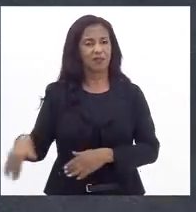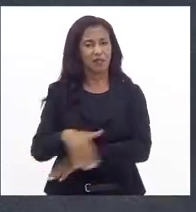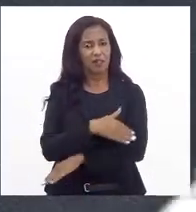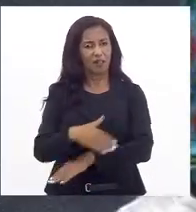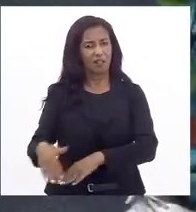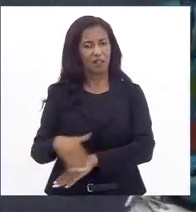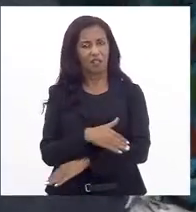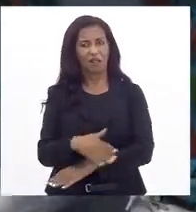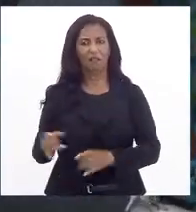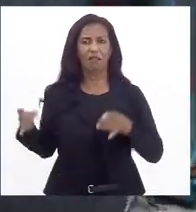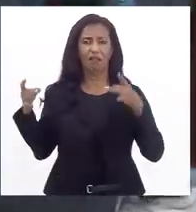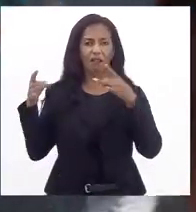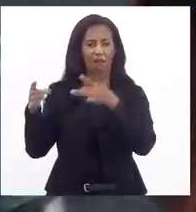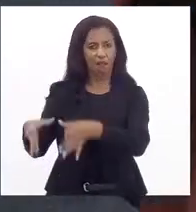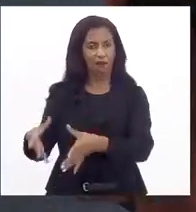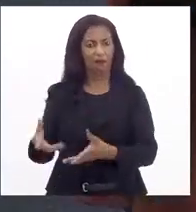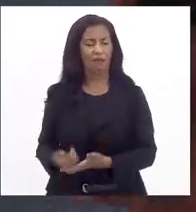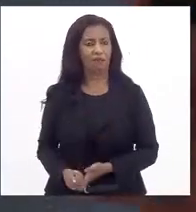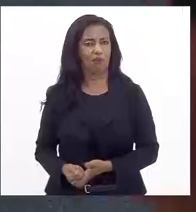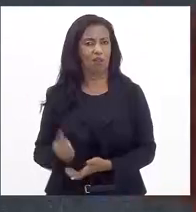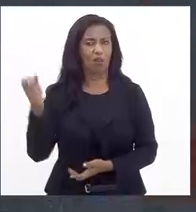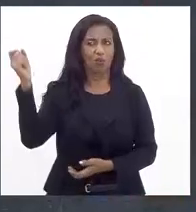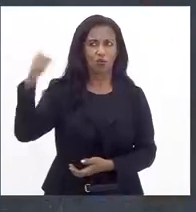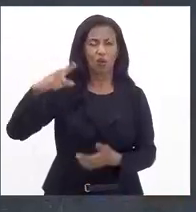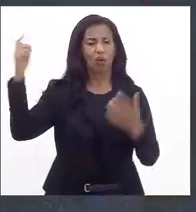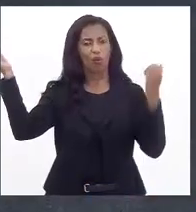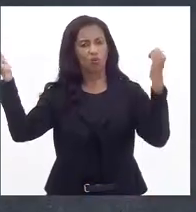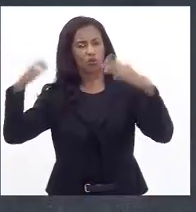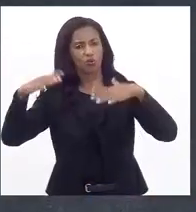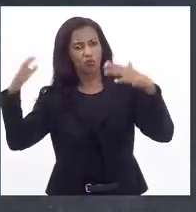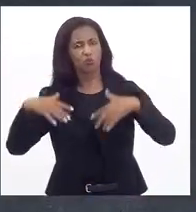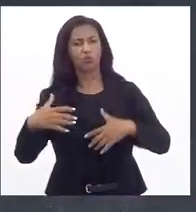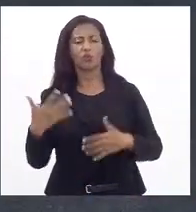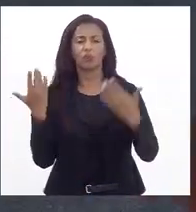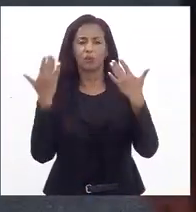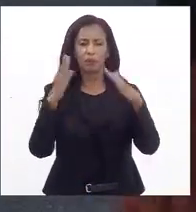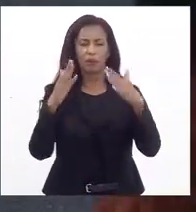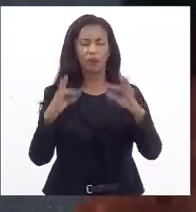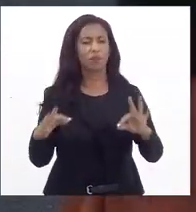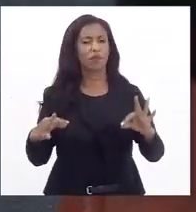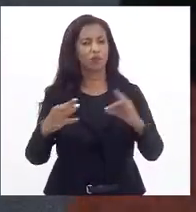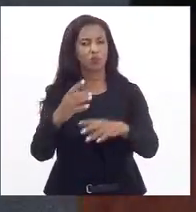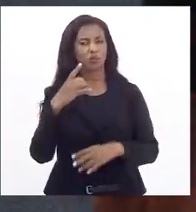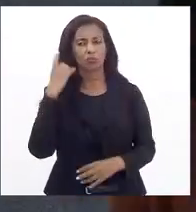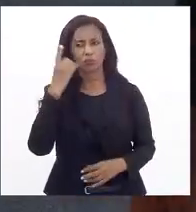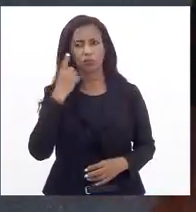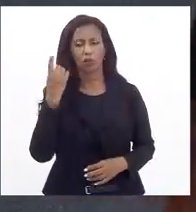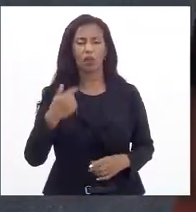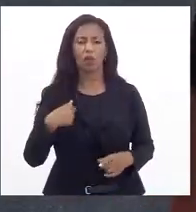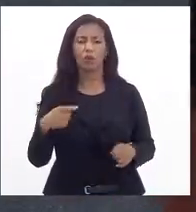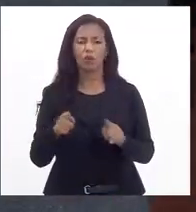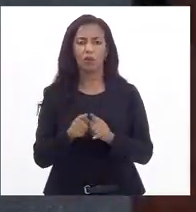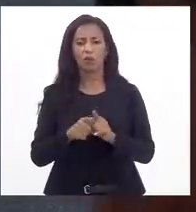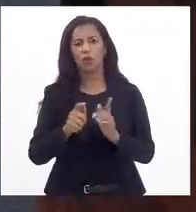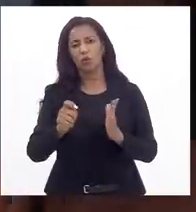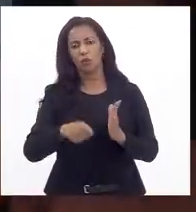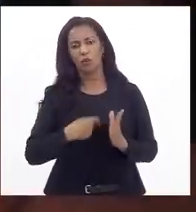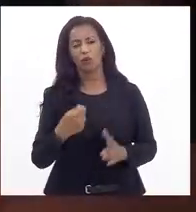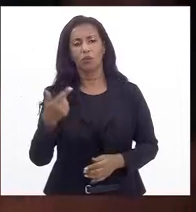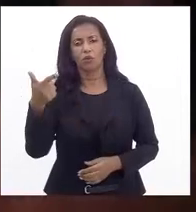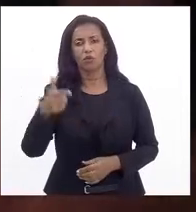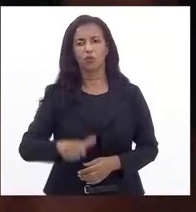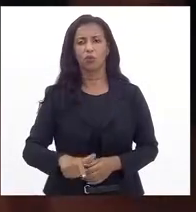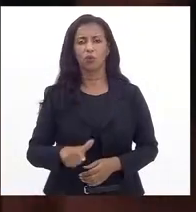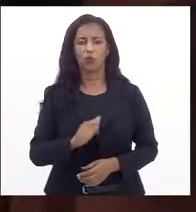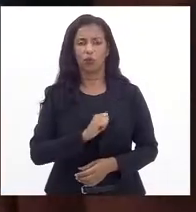marquises largados né ao sol ela tem até a chuva então parabenizo a todos deputados também sou consultora mais uma